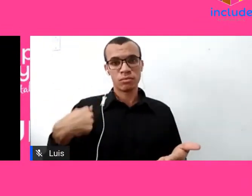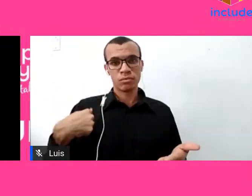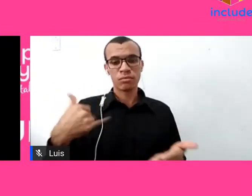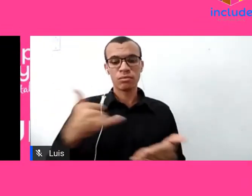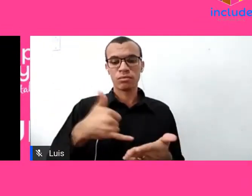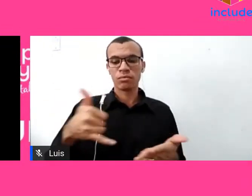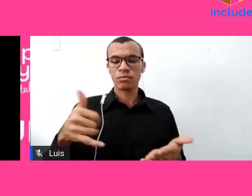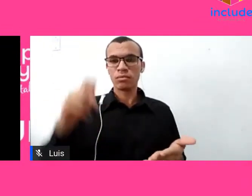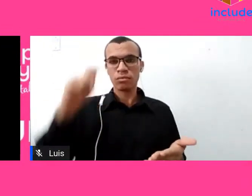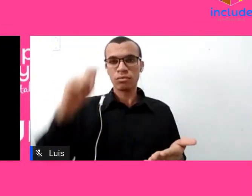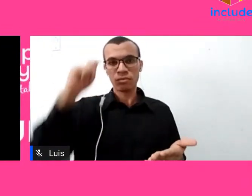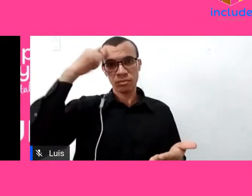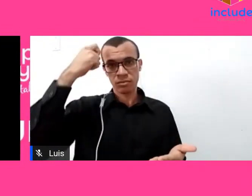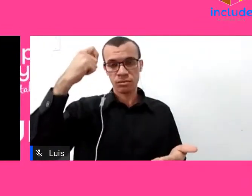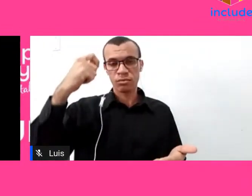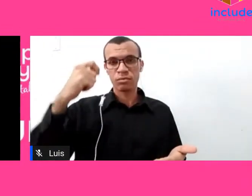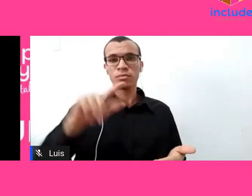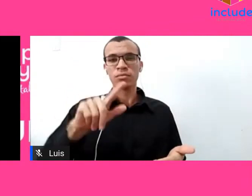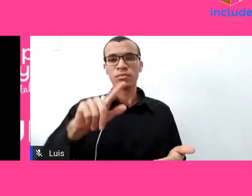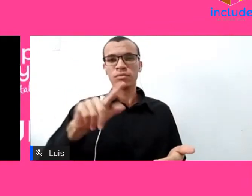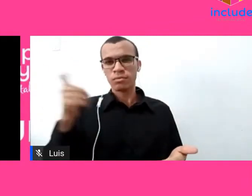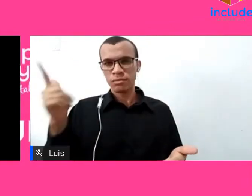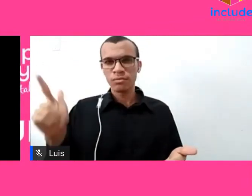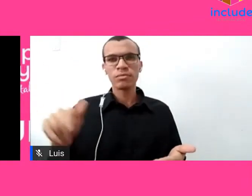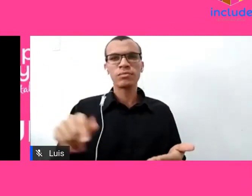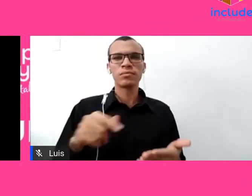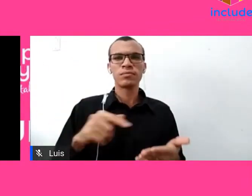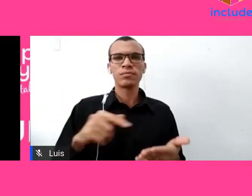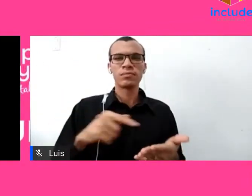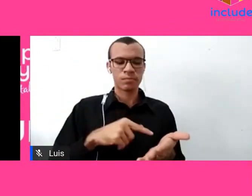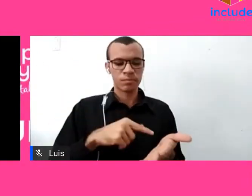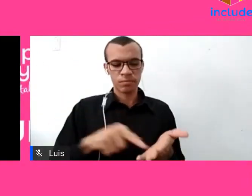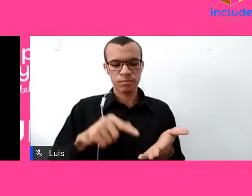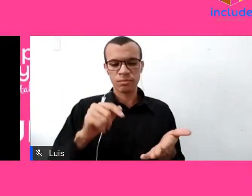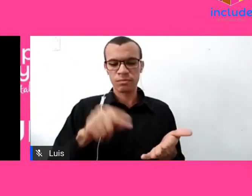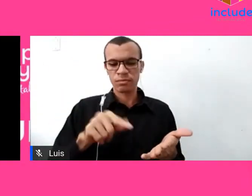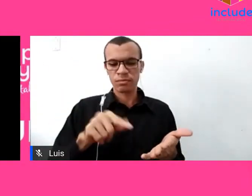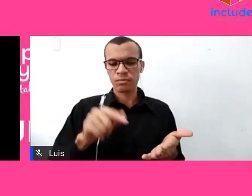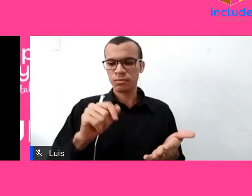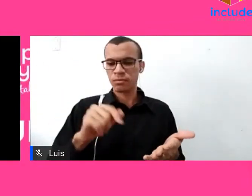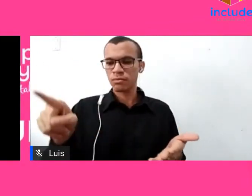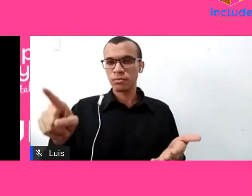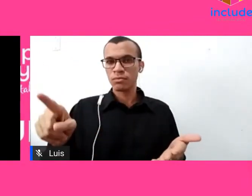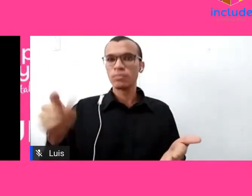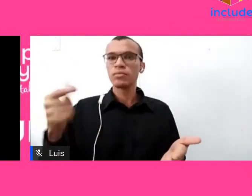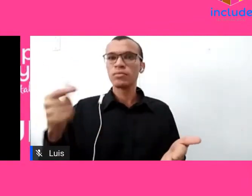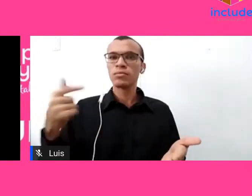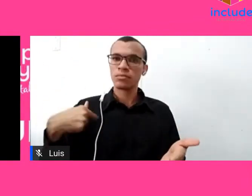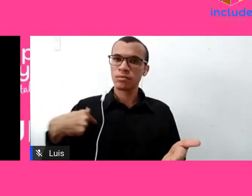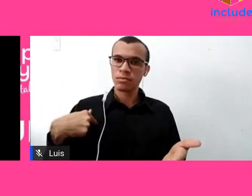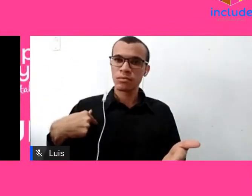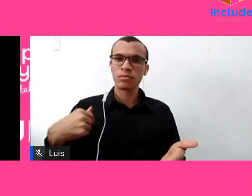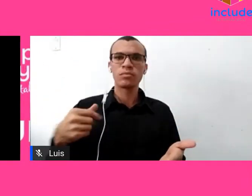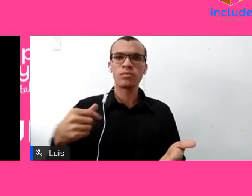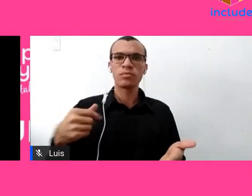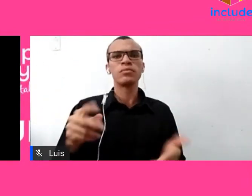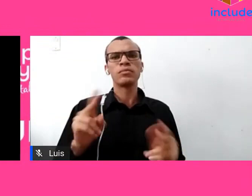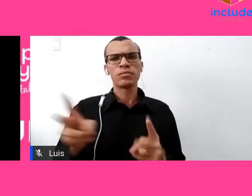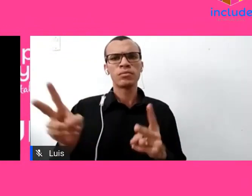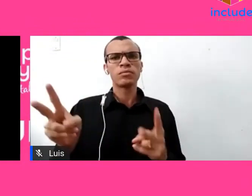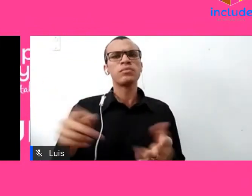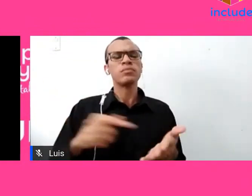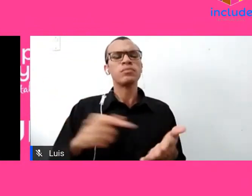preta para esse outro risco aqui, ó, traço, ponto, traço, eu faço, então, o mesmo risco com a caneta